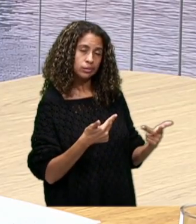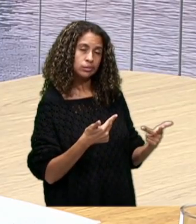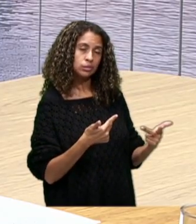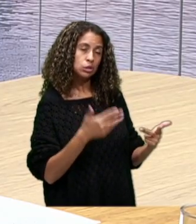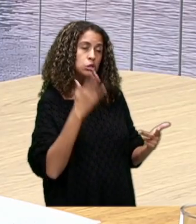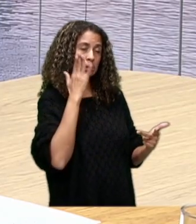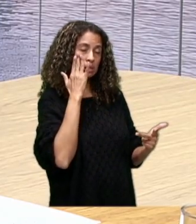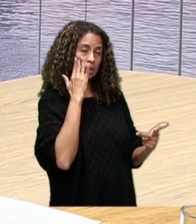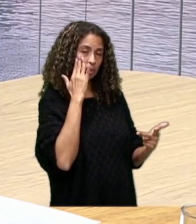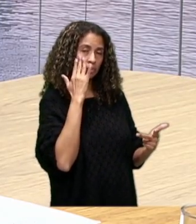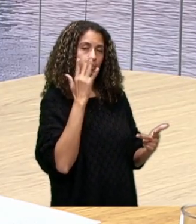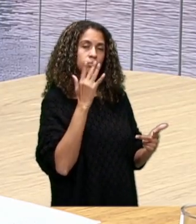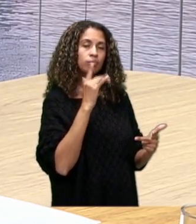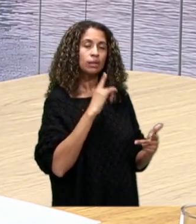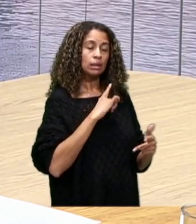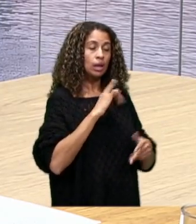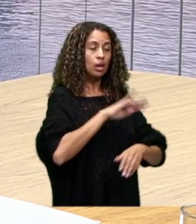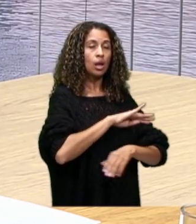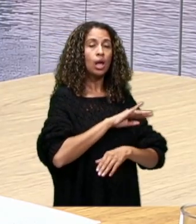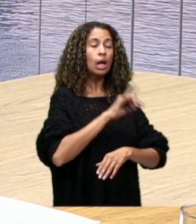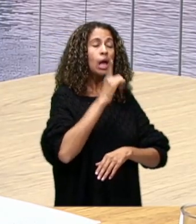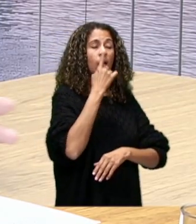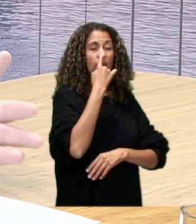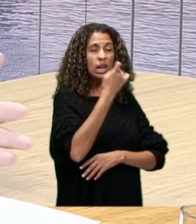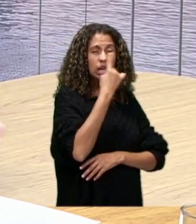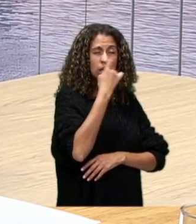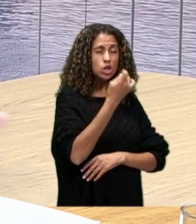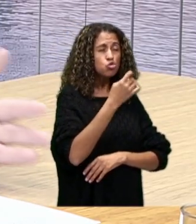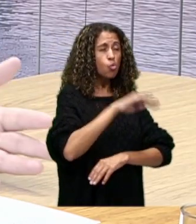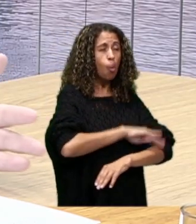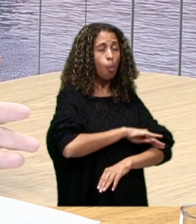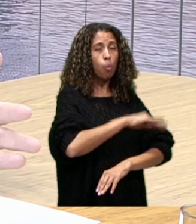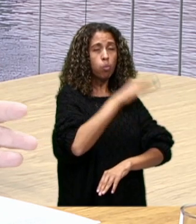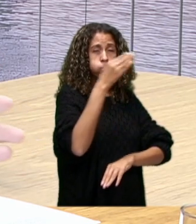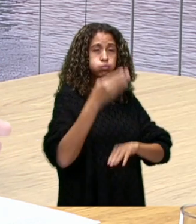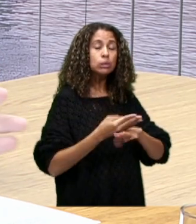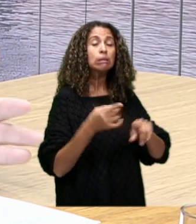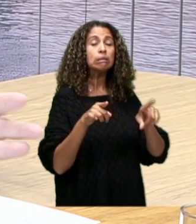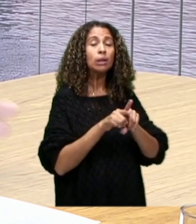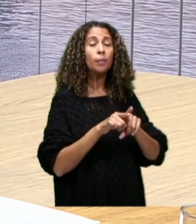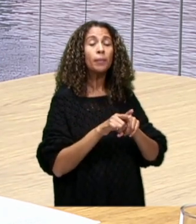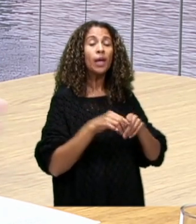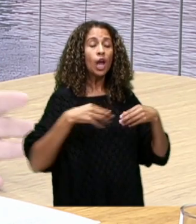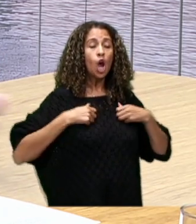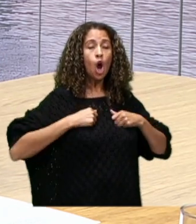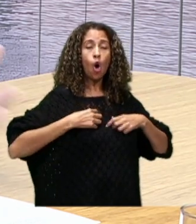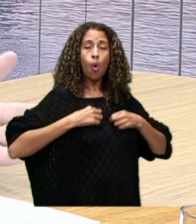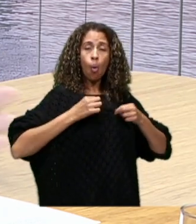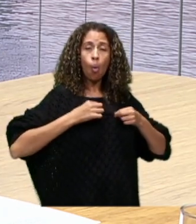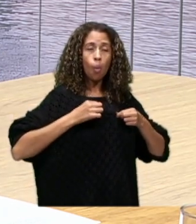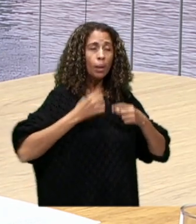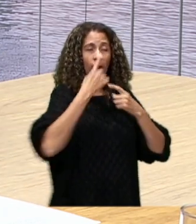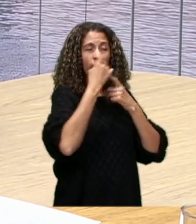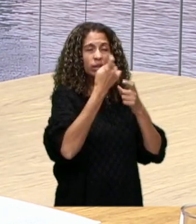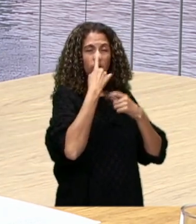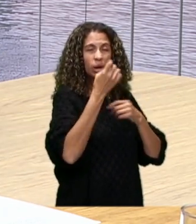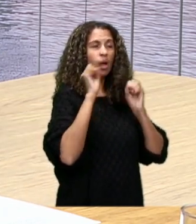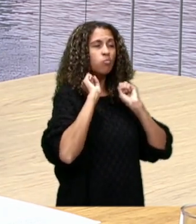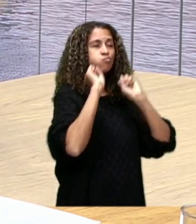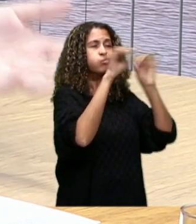mar, montanhas e montanhas de roupa, calça jeans, não sei mais o que é